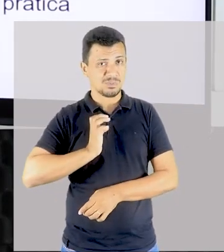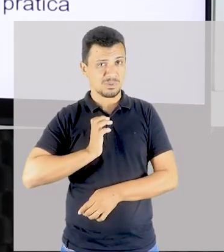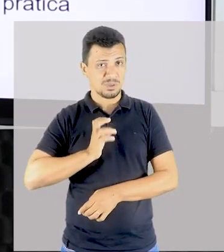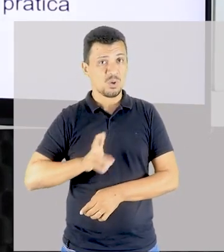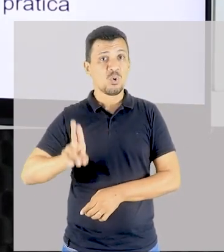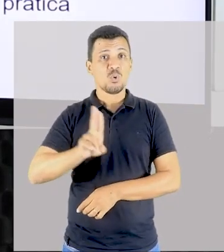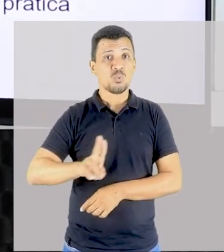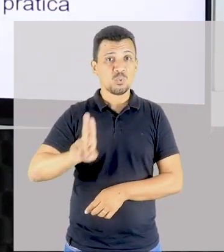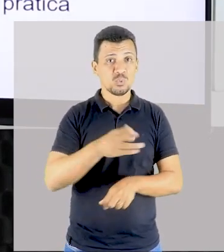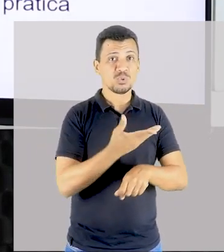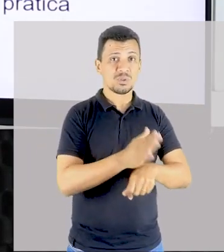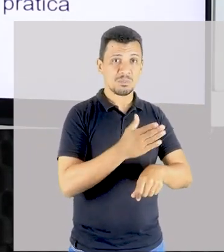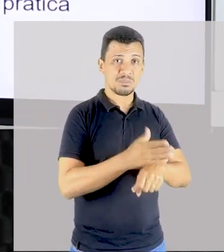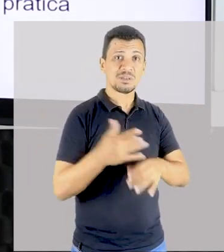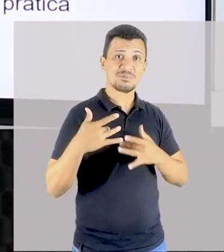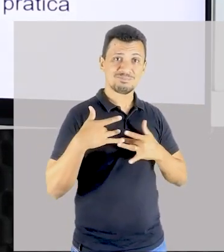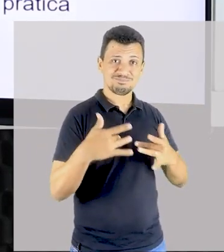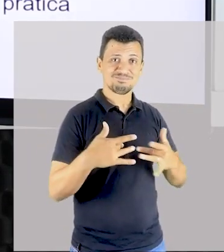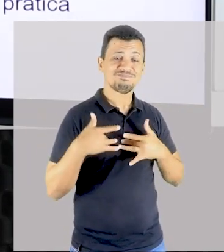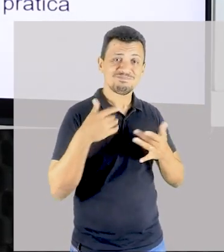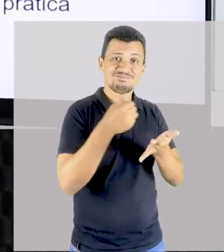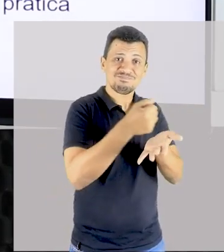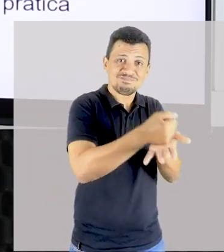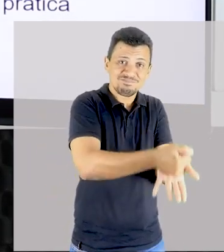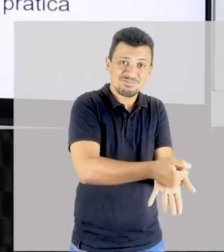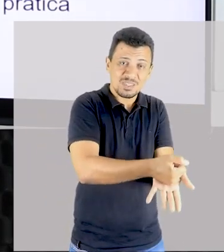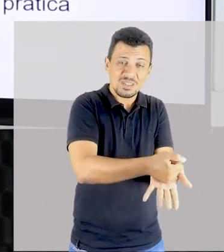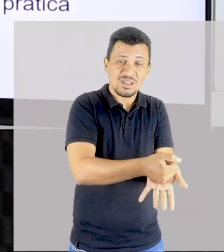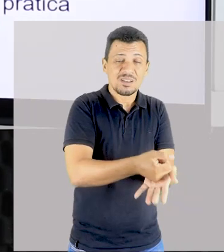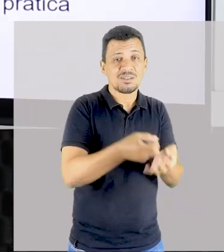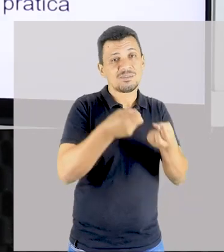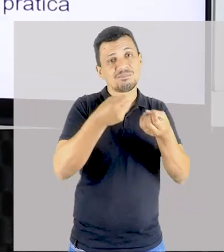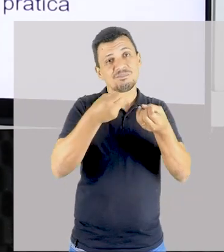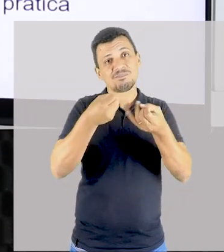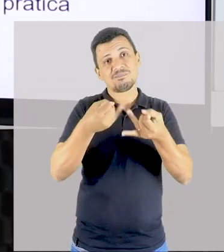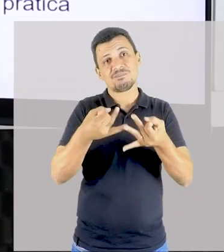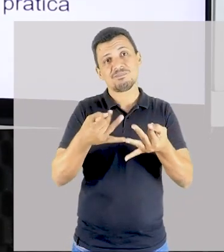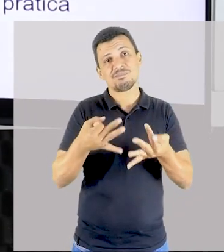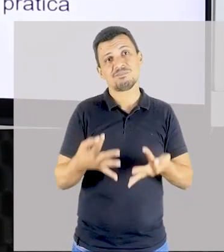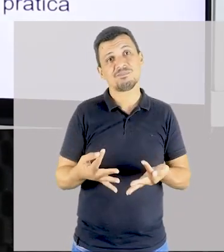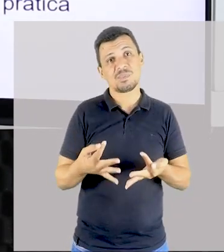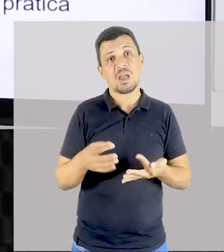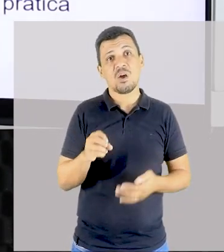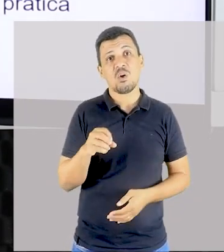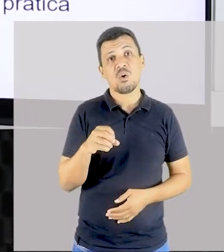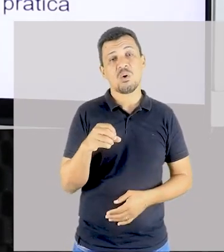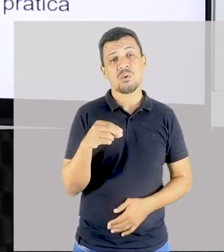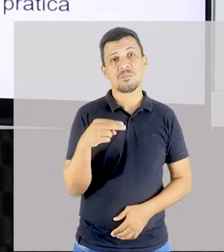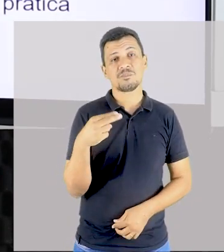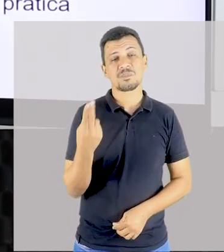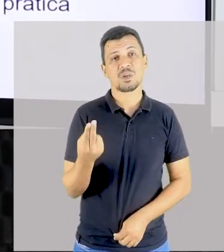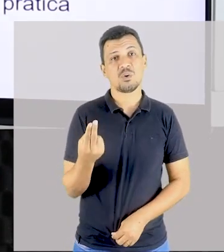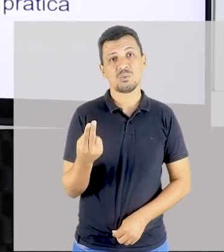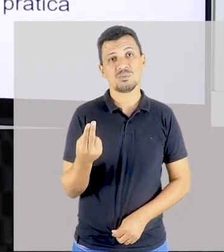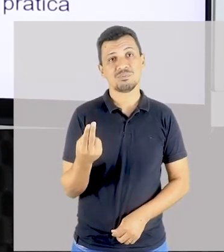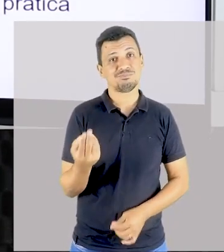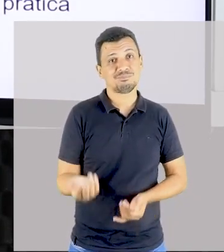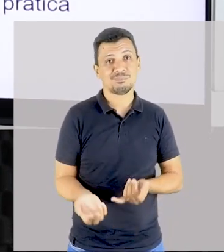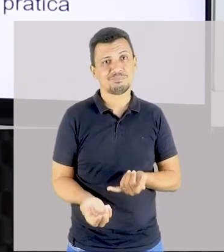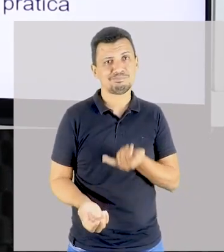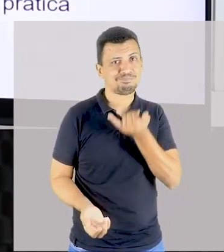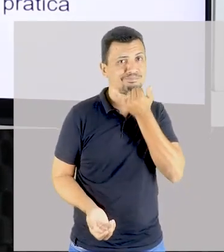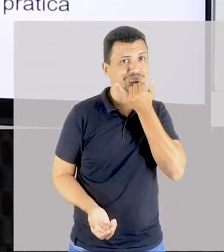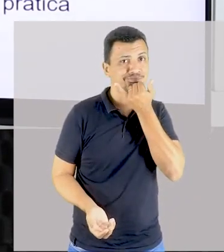essas práticas assistencialistas como uma forma de justificar ou de eh desculpar-se